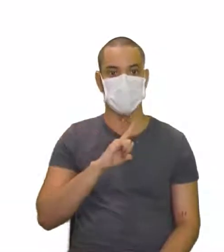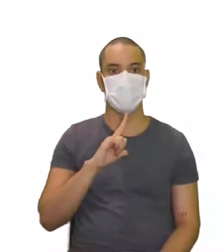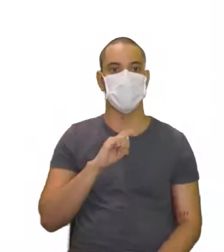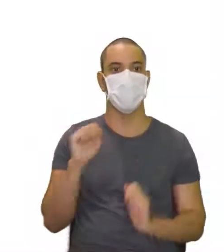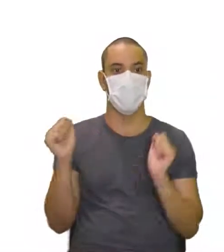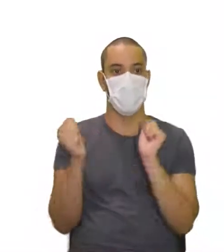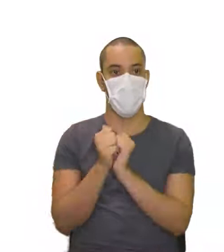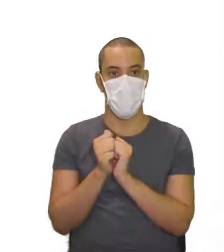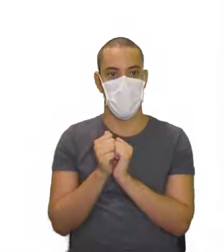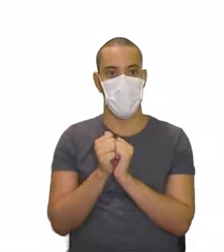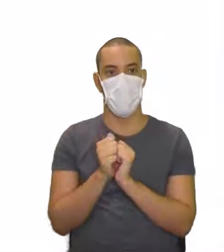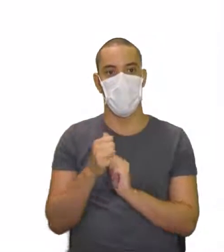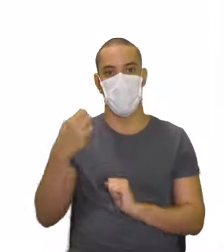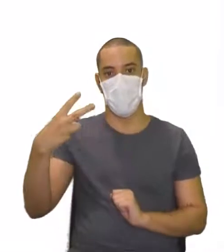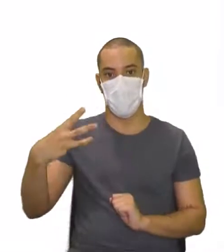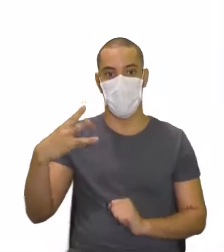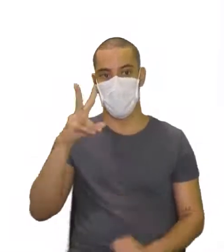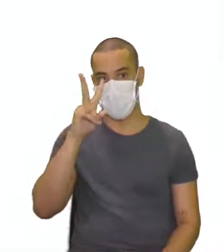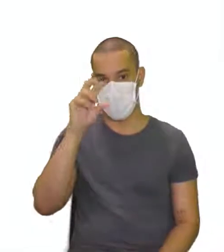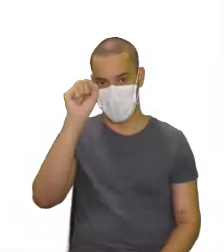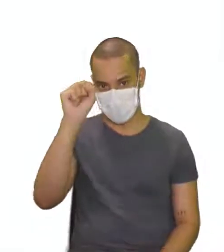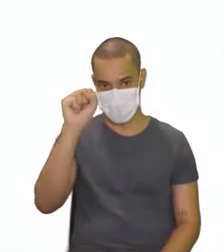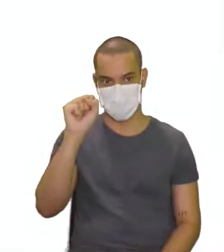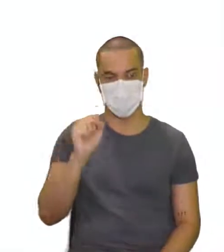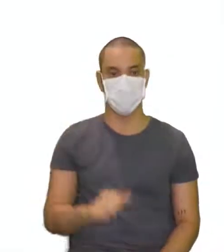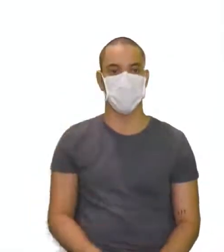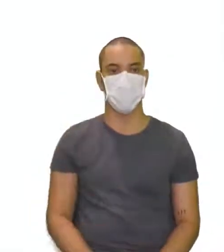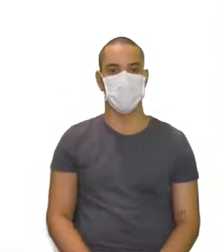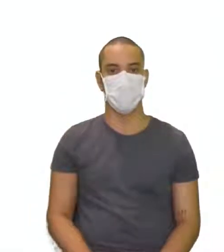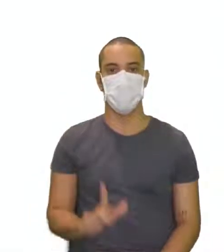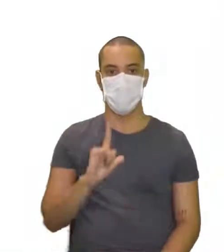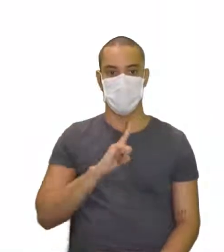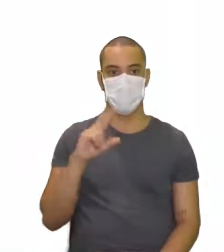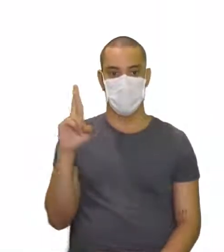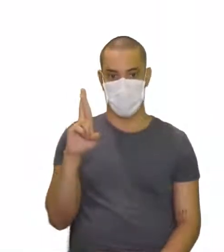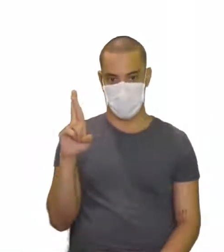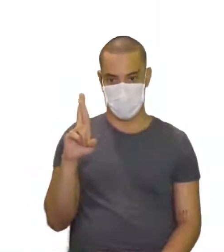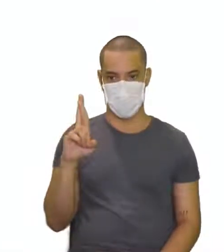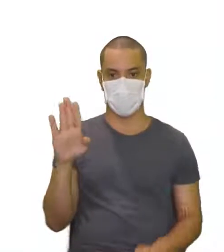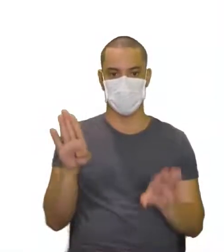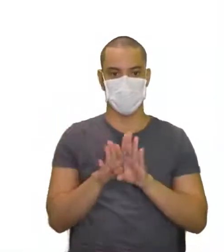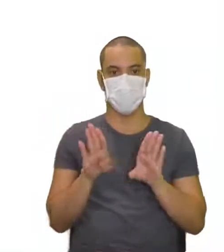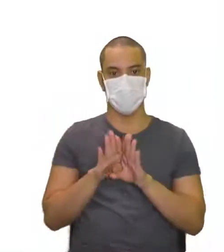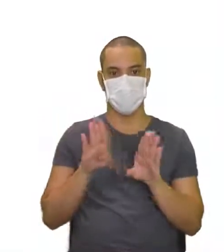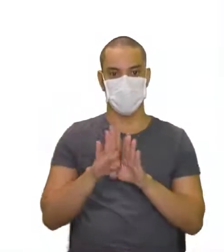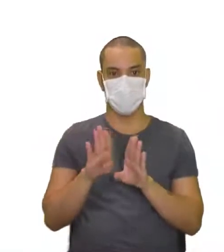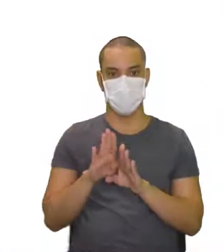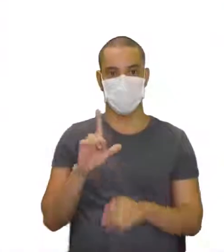que é a força eletromotriz. O R aqui, você pode ver, ó, nós temos o nosso...